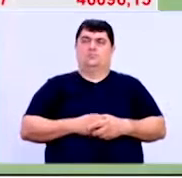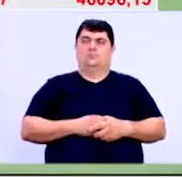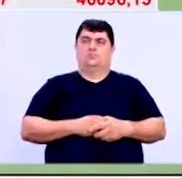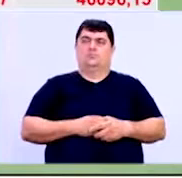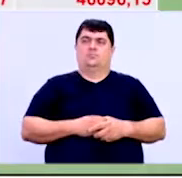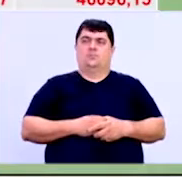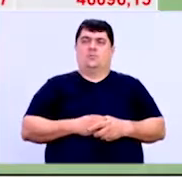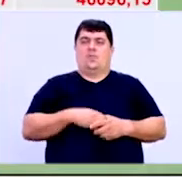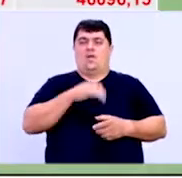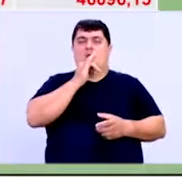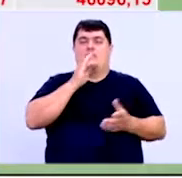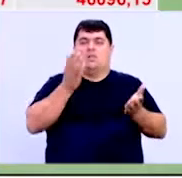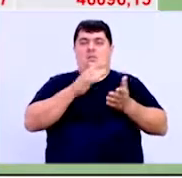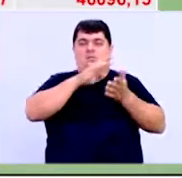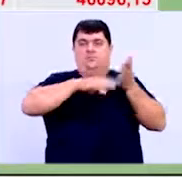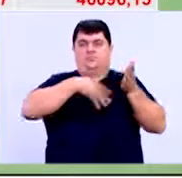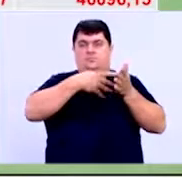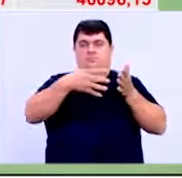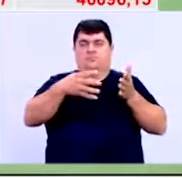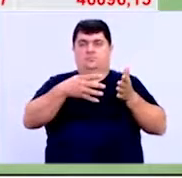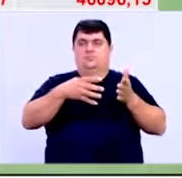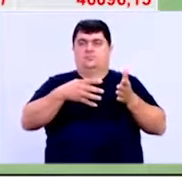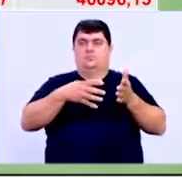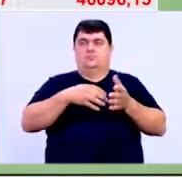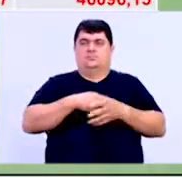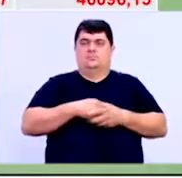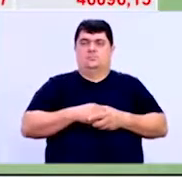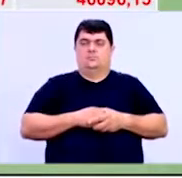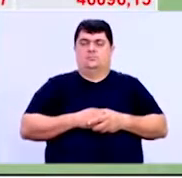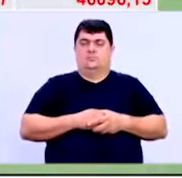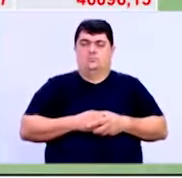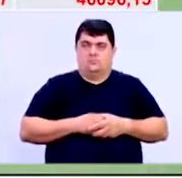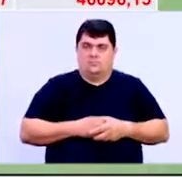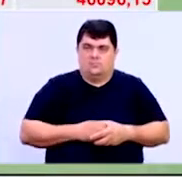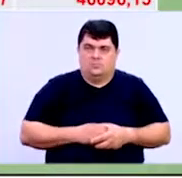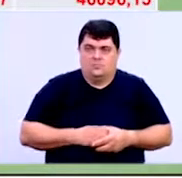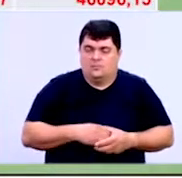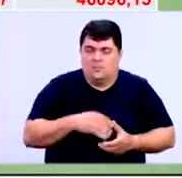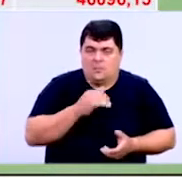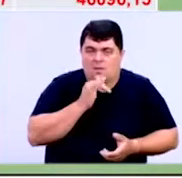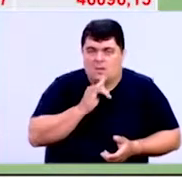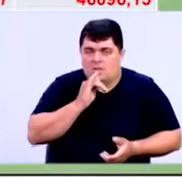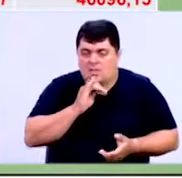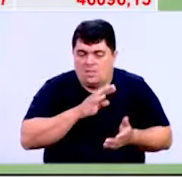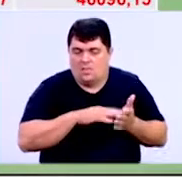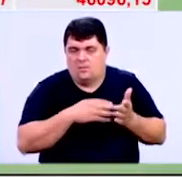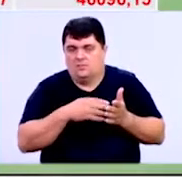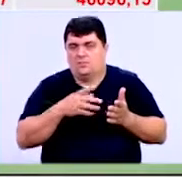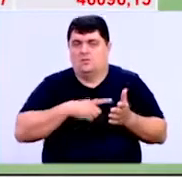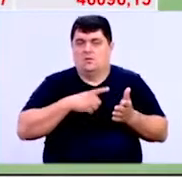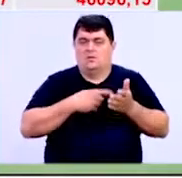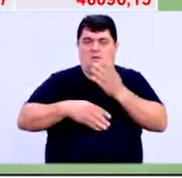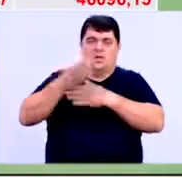aí vem o nosso exemplo, né? Exemplo de saldo de caixa do período anterior foi